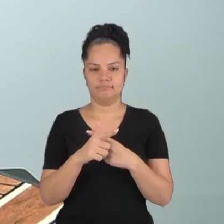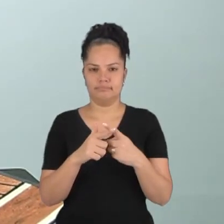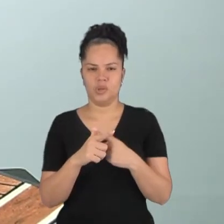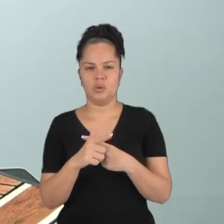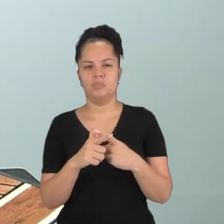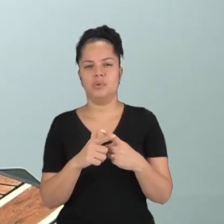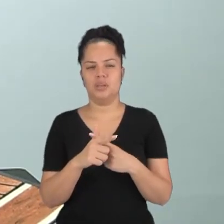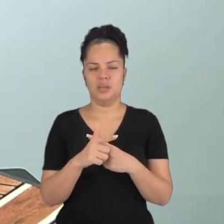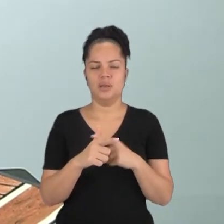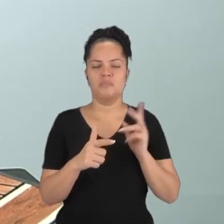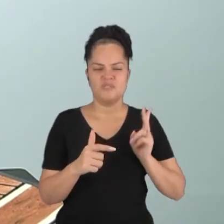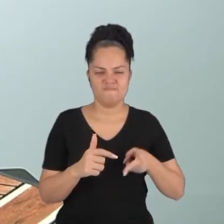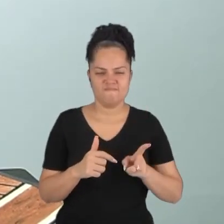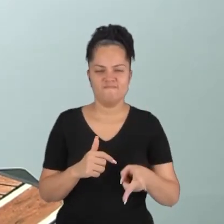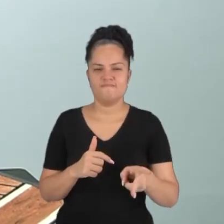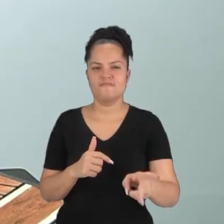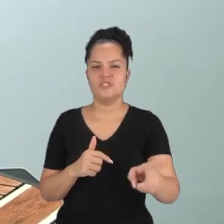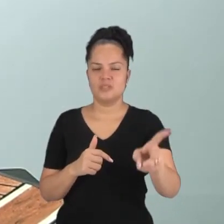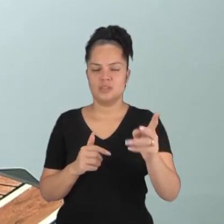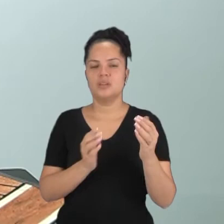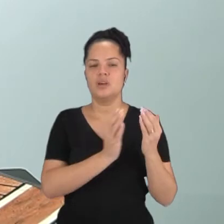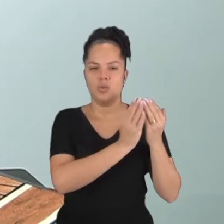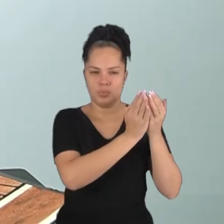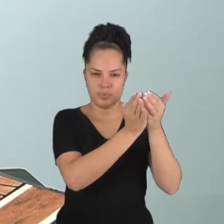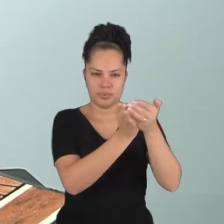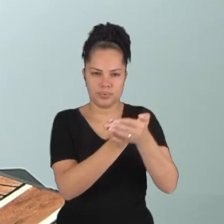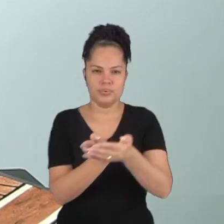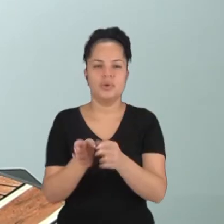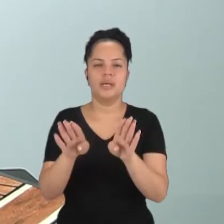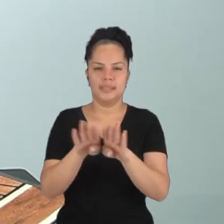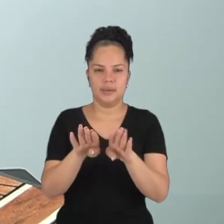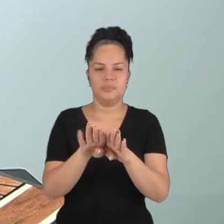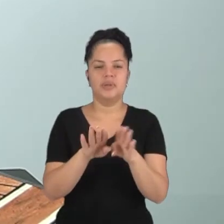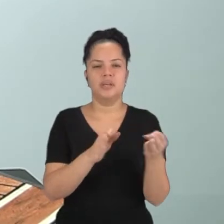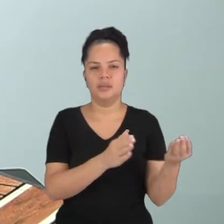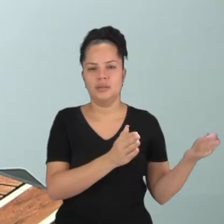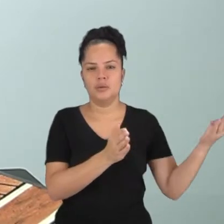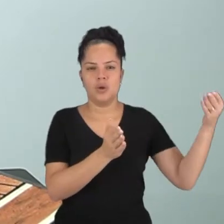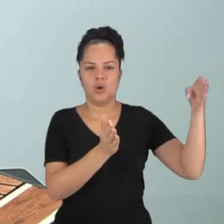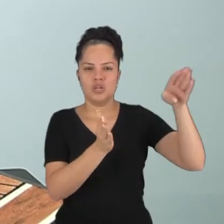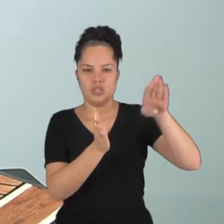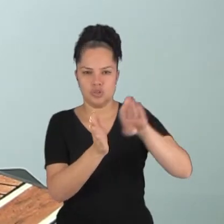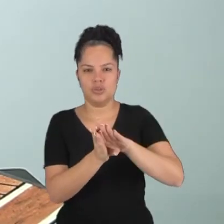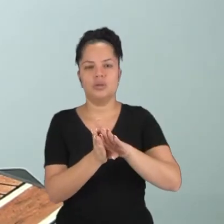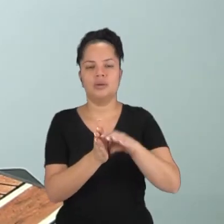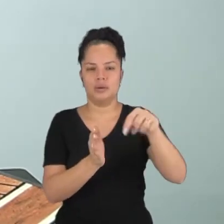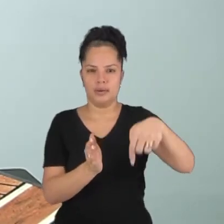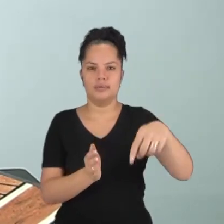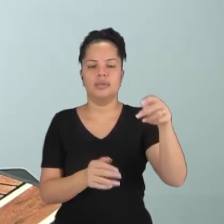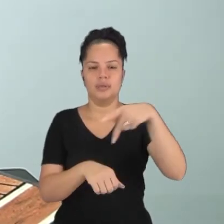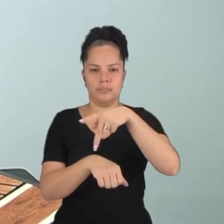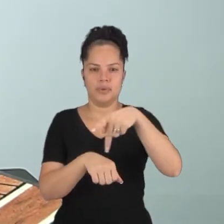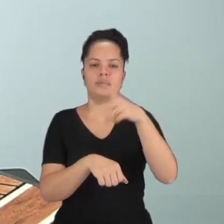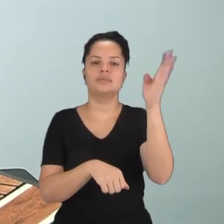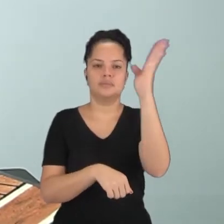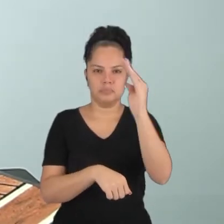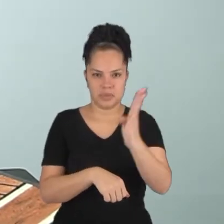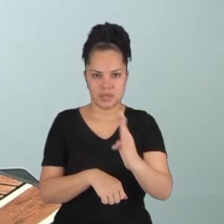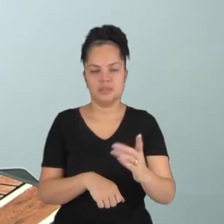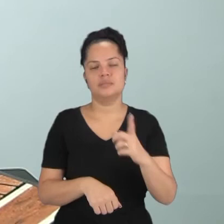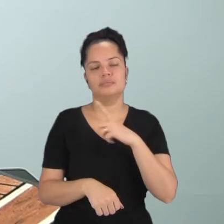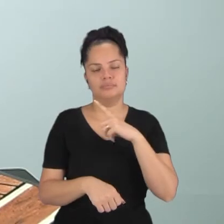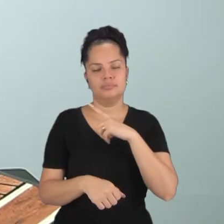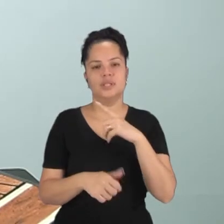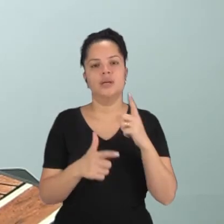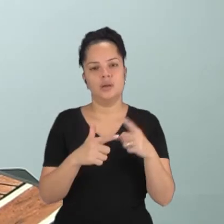né? Tanto aí nesse trajeto como quando chegaram ao Brasil. Vocês já, né, durante esse projeto já viram